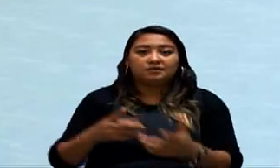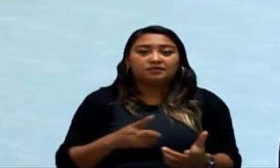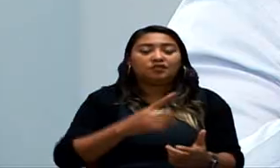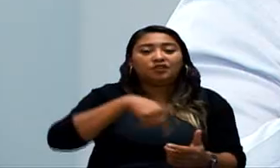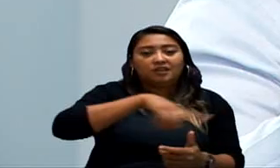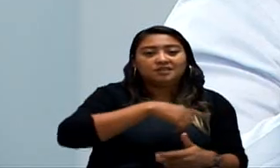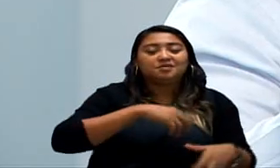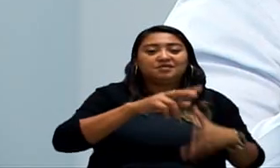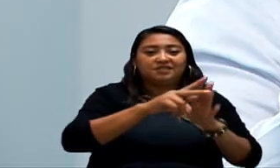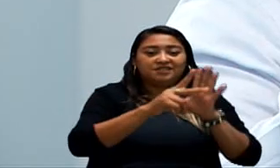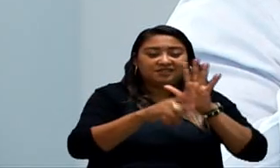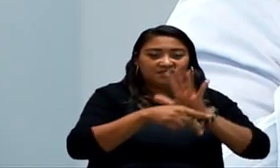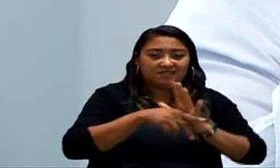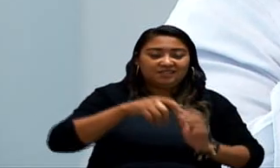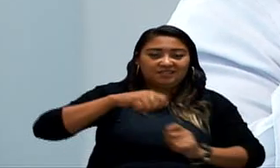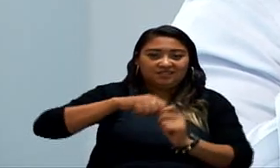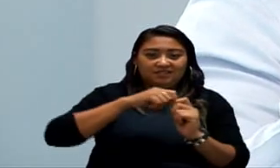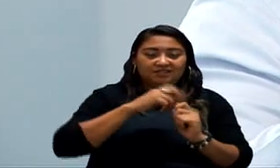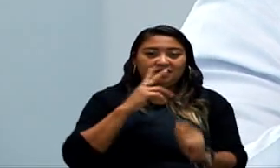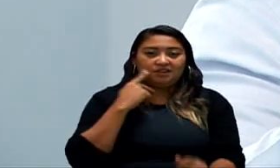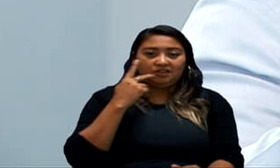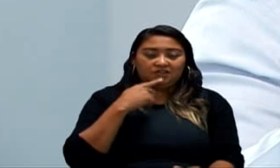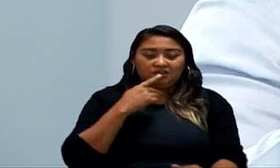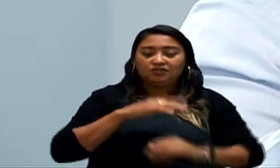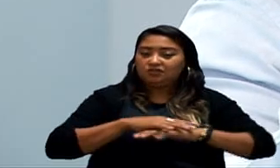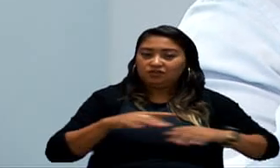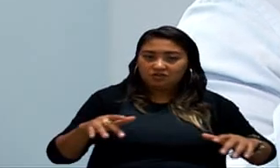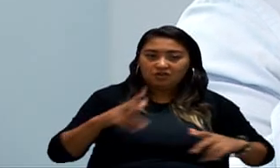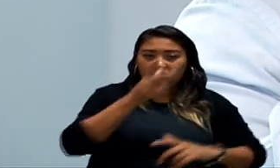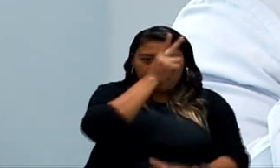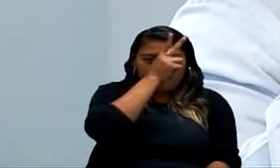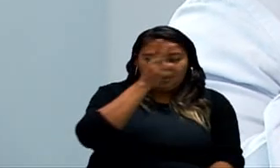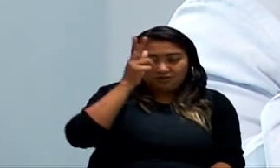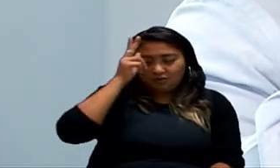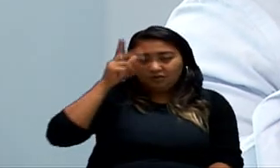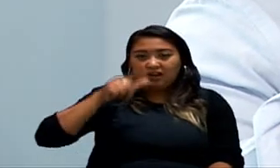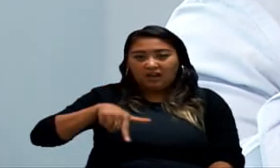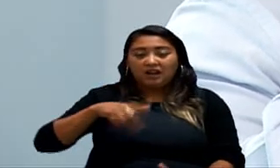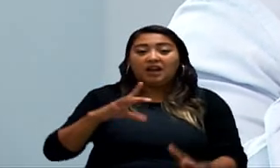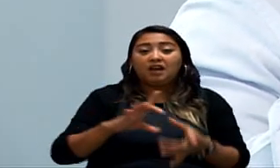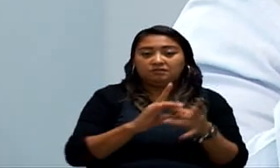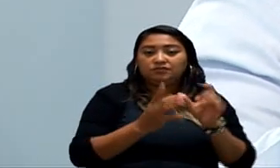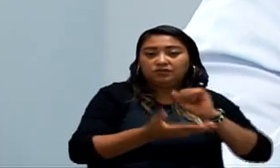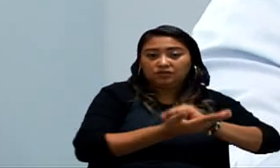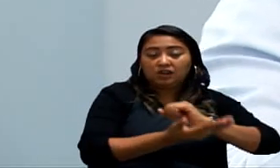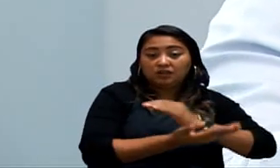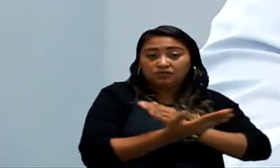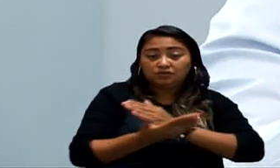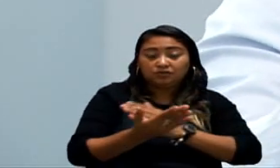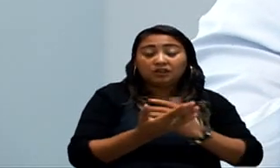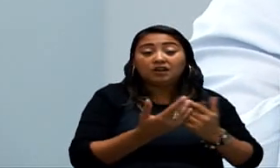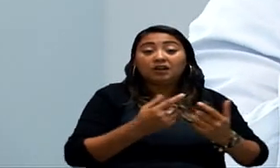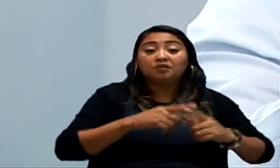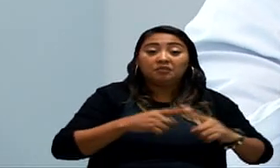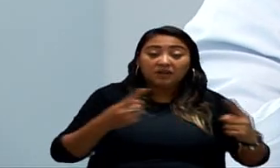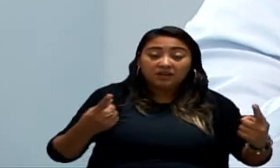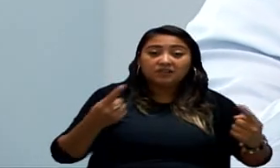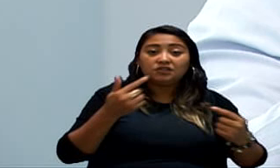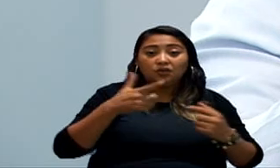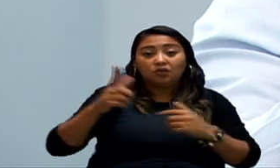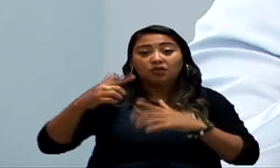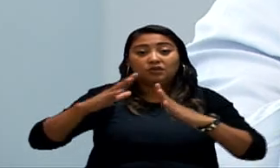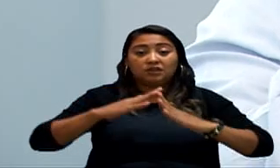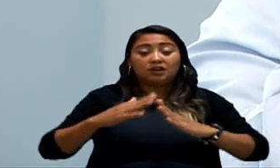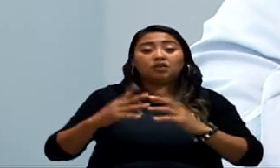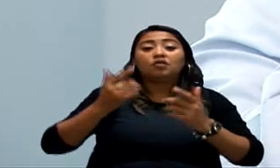esse projeto, vereador, não só com a prefeitura. A prefeitura ela é parceira, mas sim com as entidades que daí